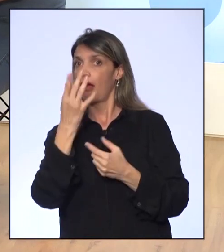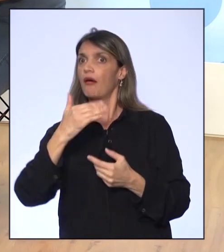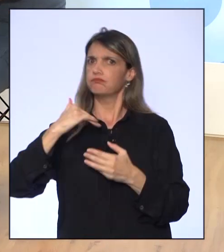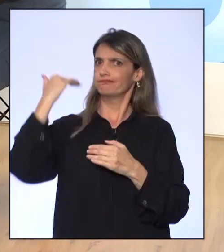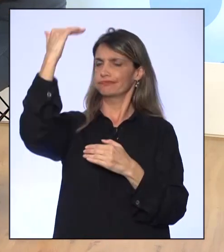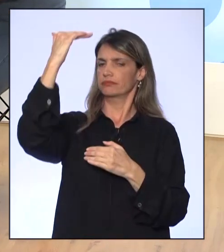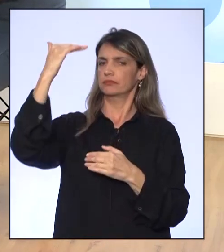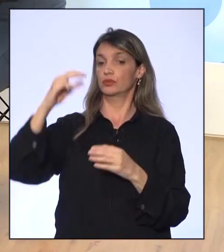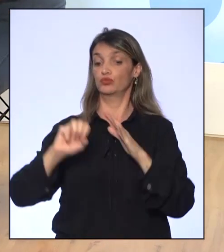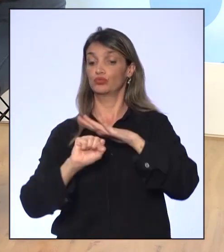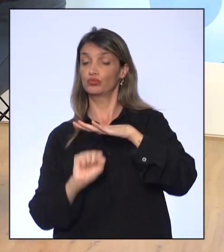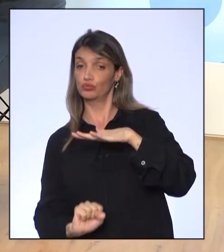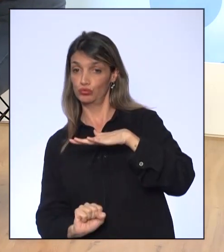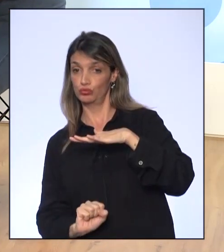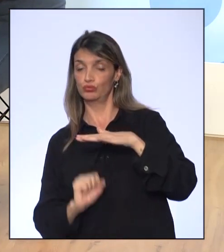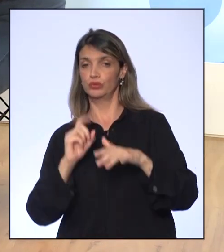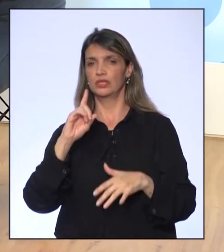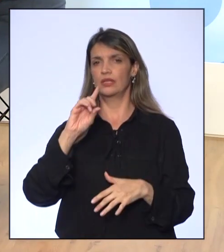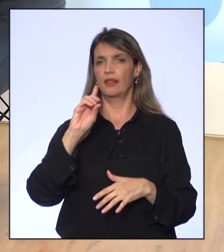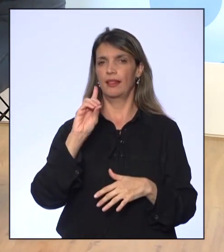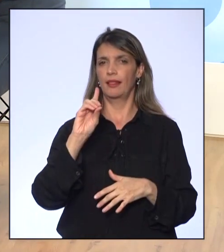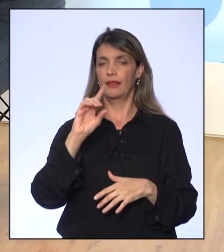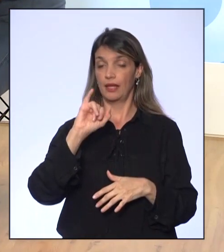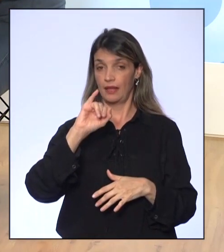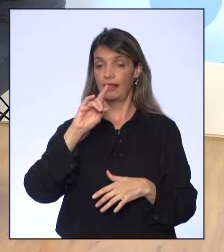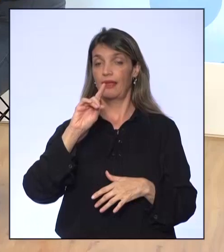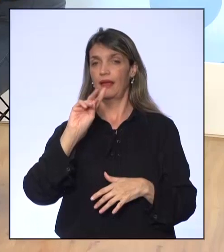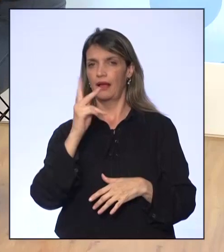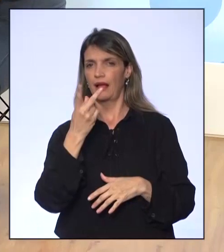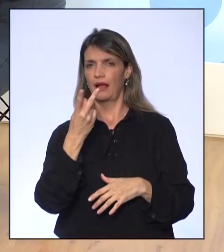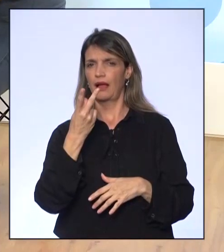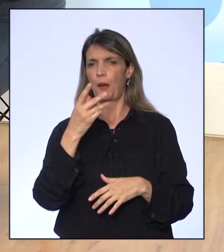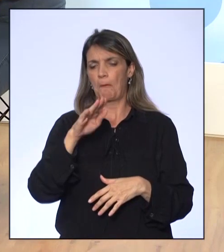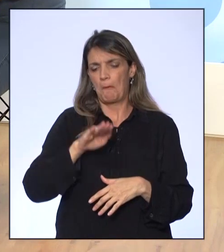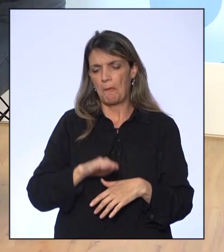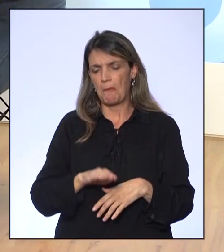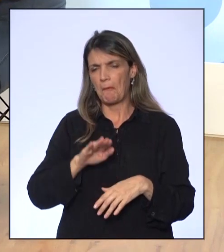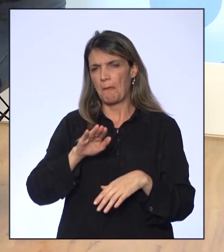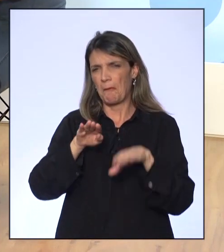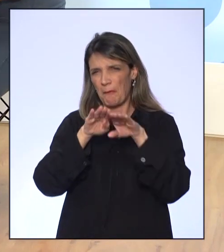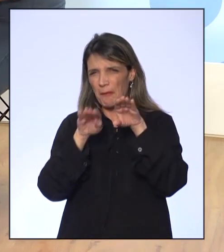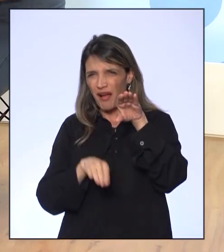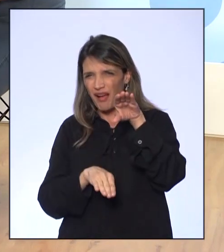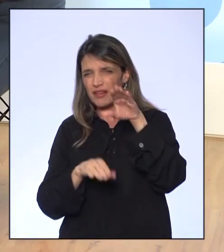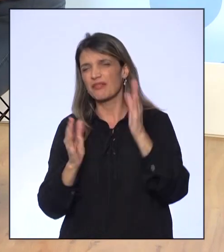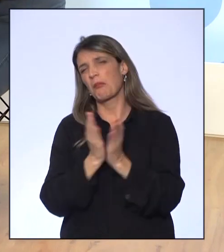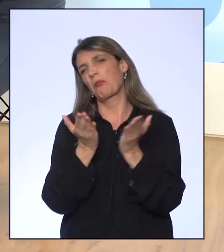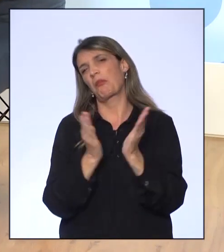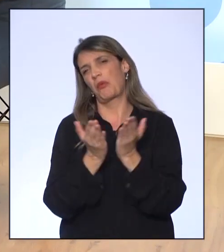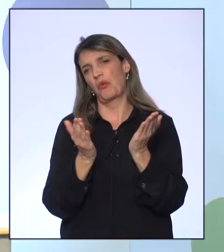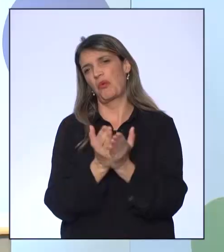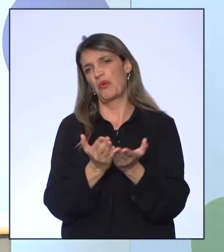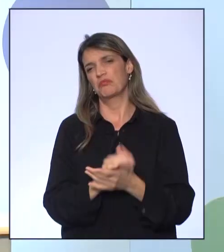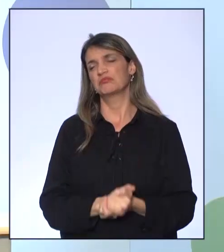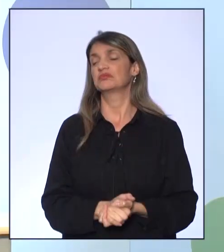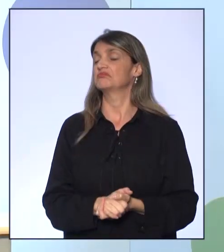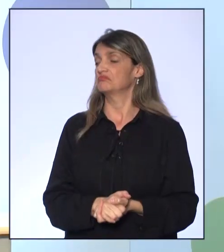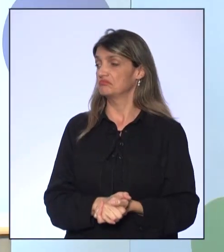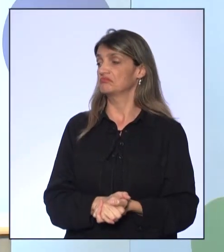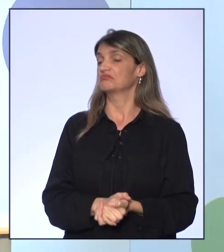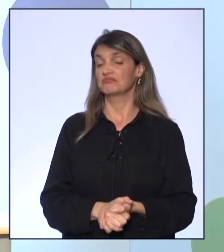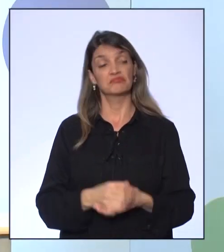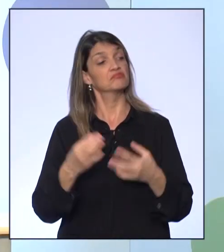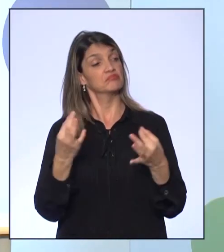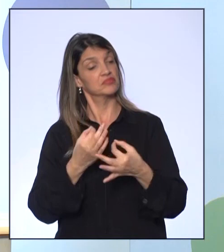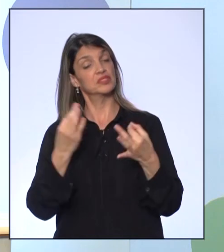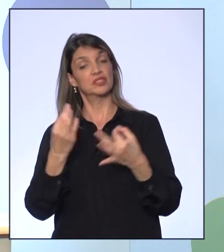do sul são países com IDH baixo, considerados aí pobres. Está certo, professor? Está perfeito. Prestou bastante atenção na aula, isso é